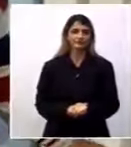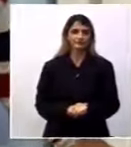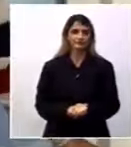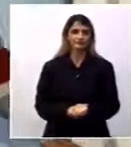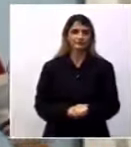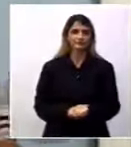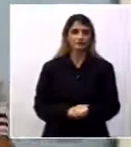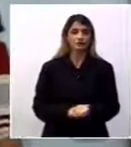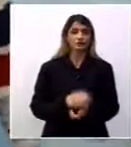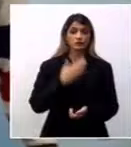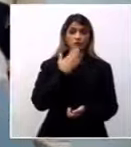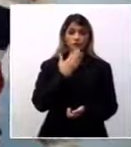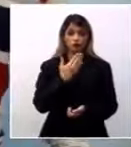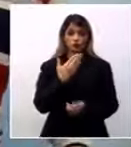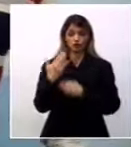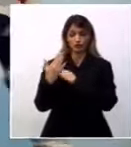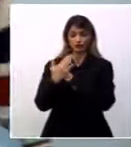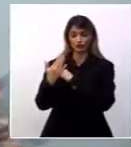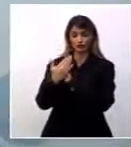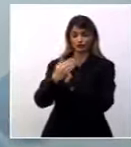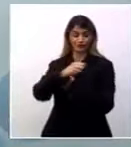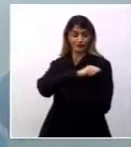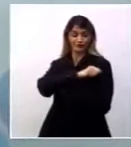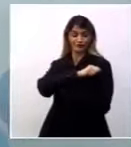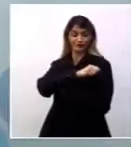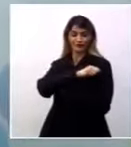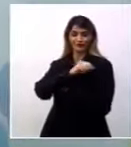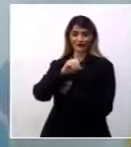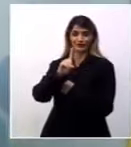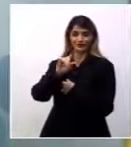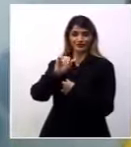Vou pedir aqui o auxílio do aluno Diego, tá?